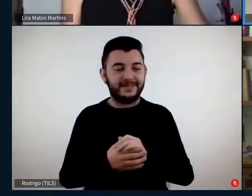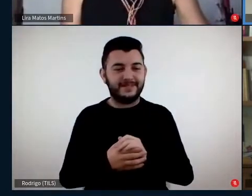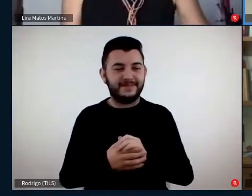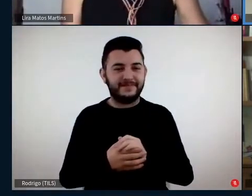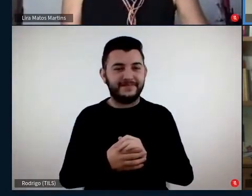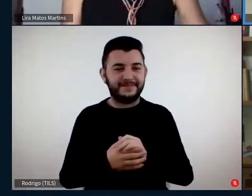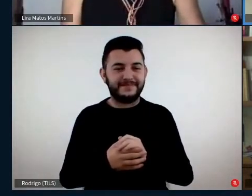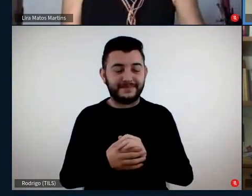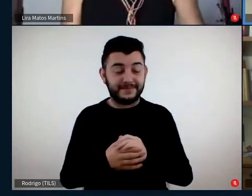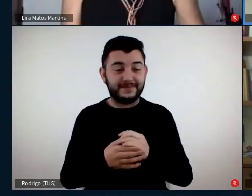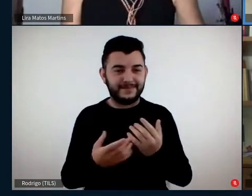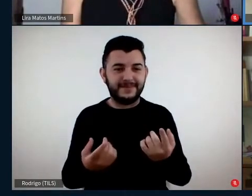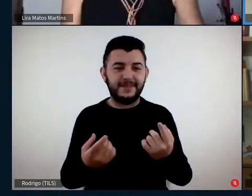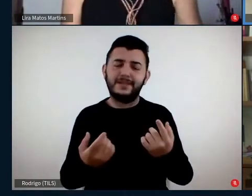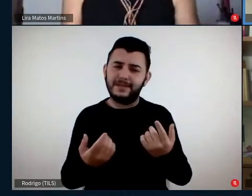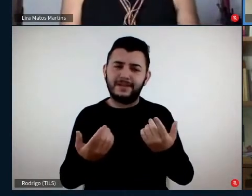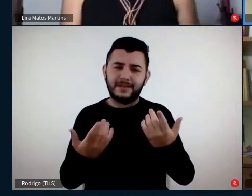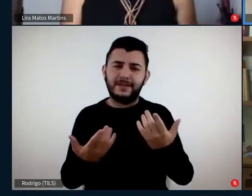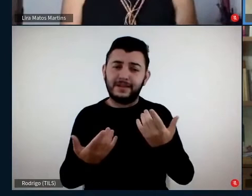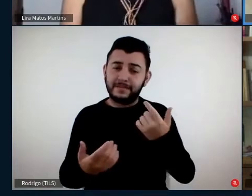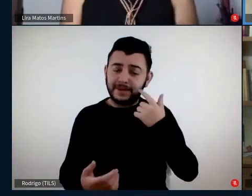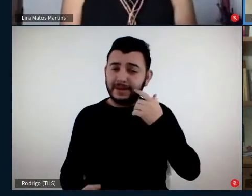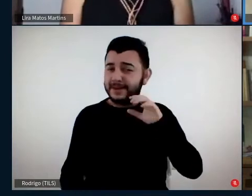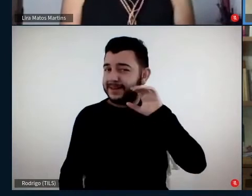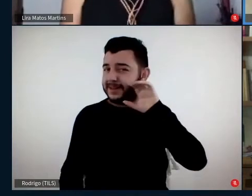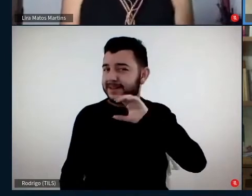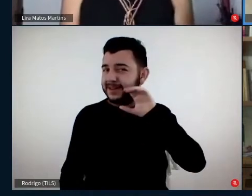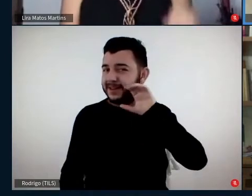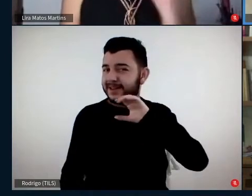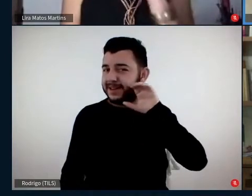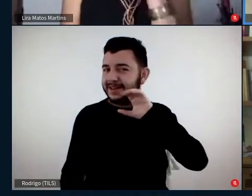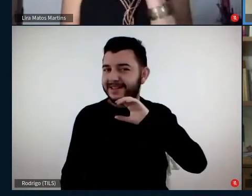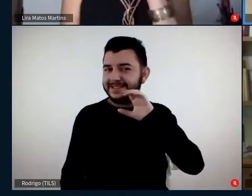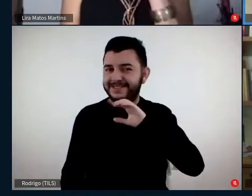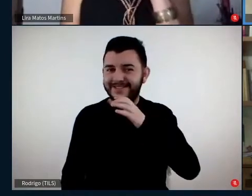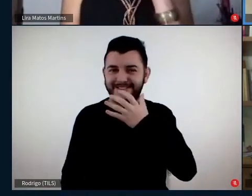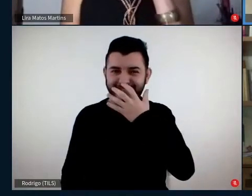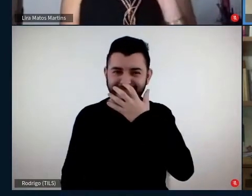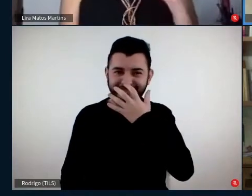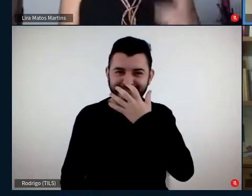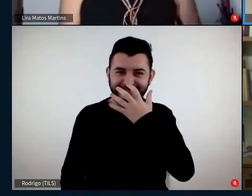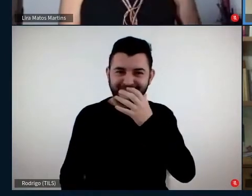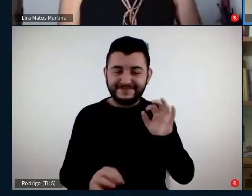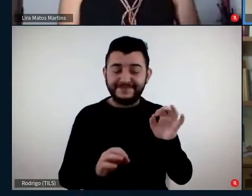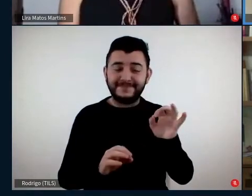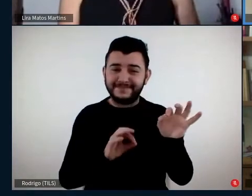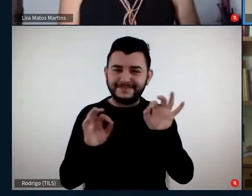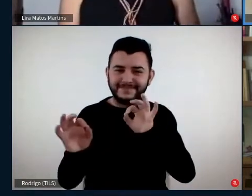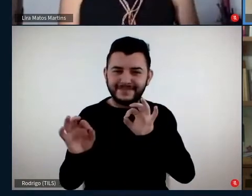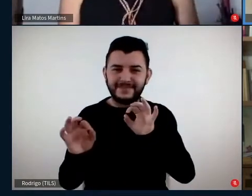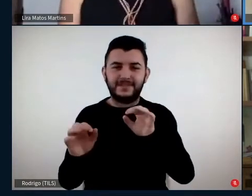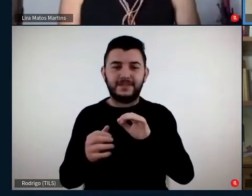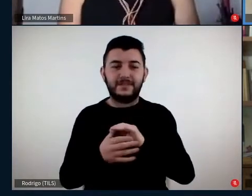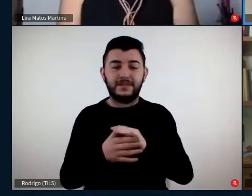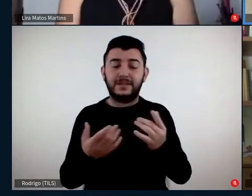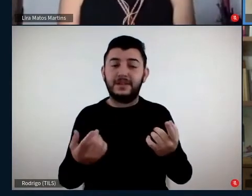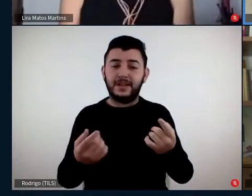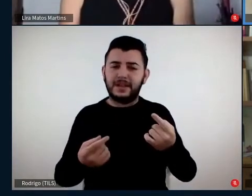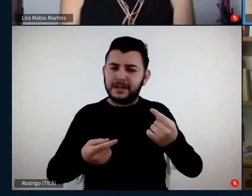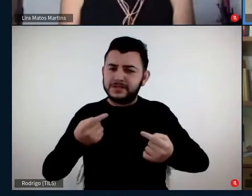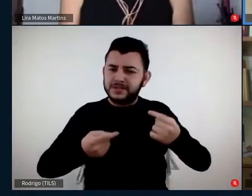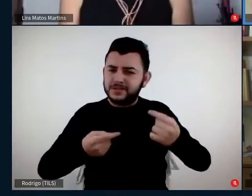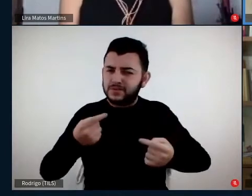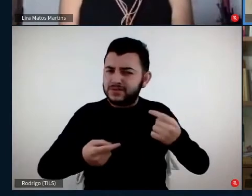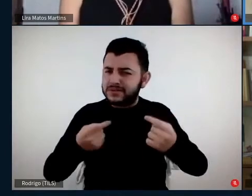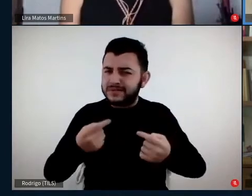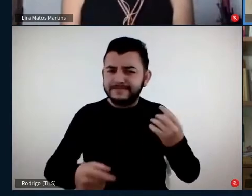deixar aí o registro, Carlos, que está nos ouvindo, dessa necessidade de discussão.